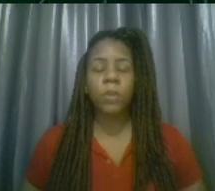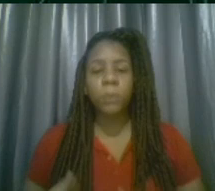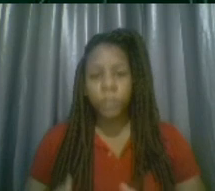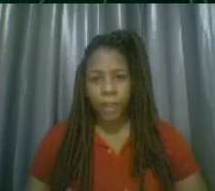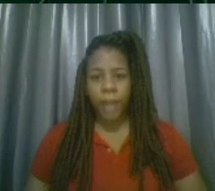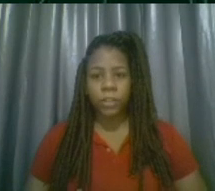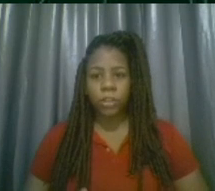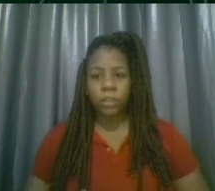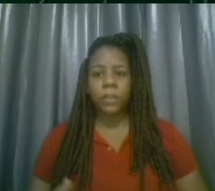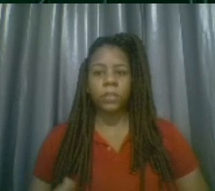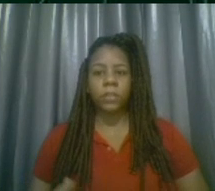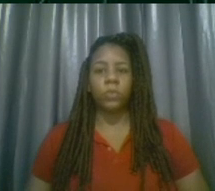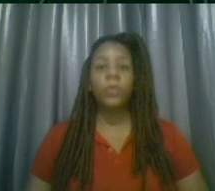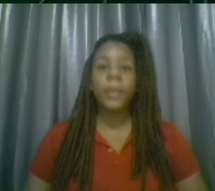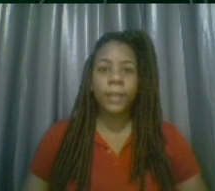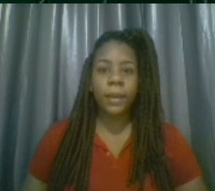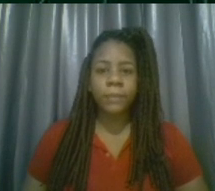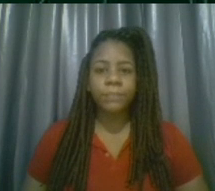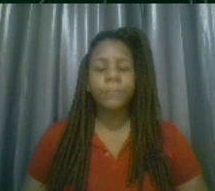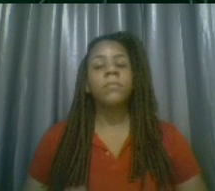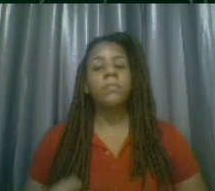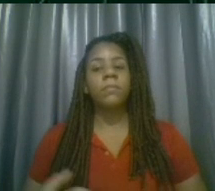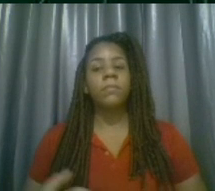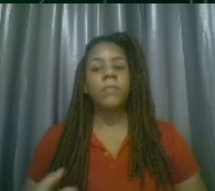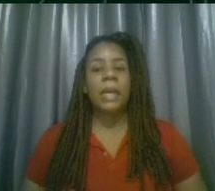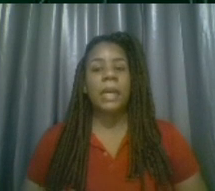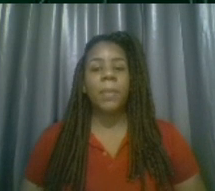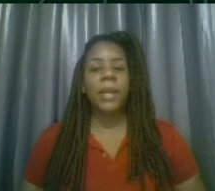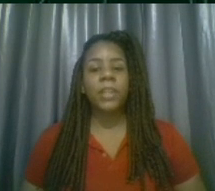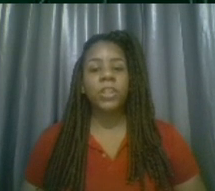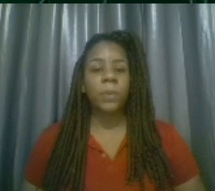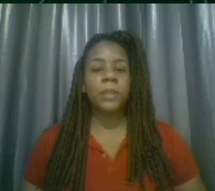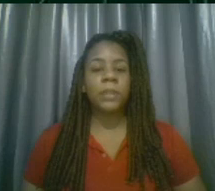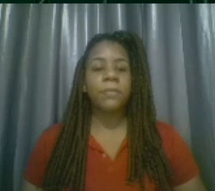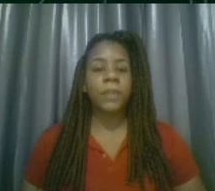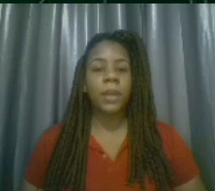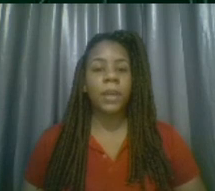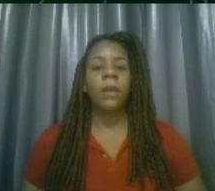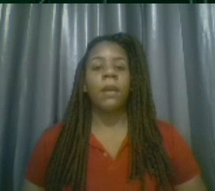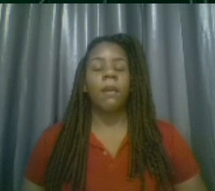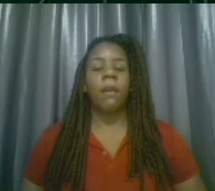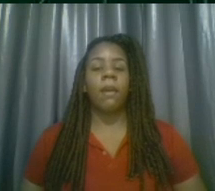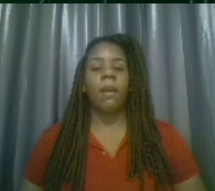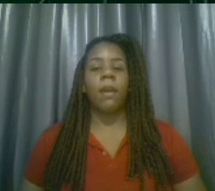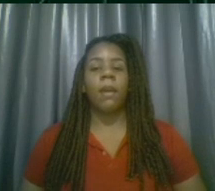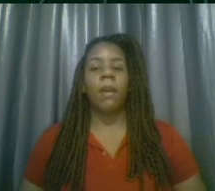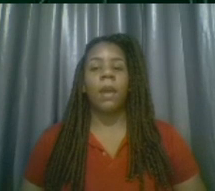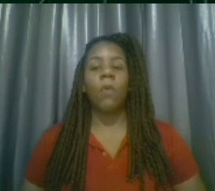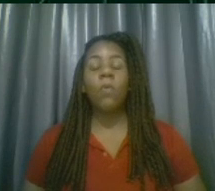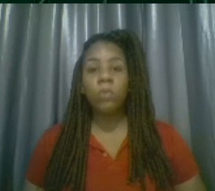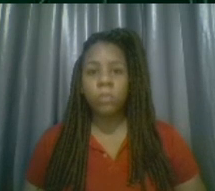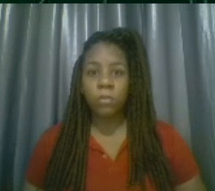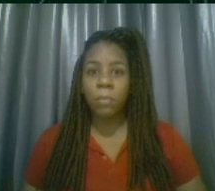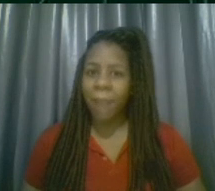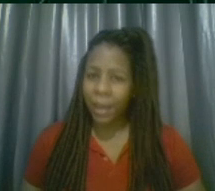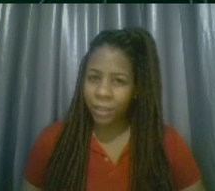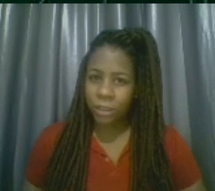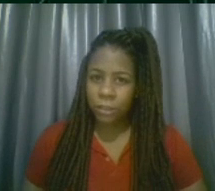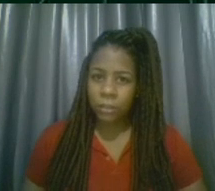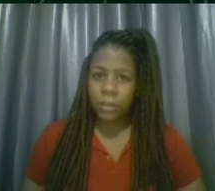duas postagens feitas no Twitter para que a gente possa ver o uso